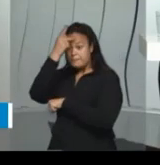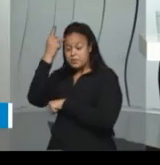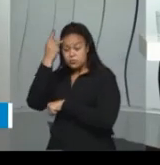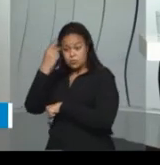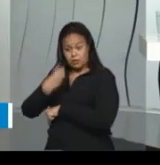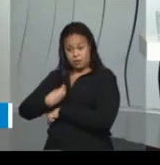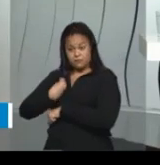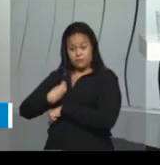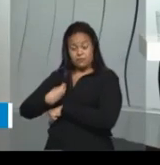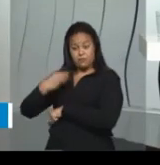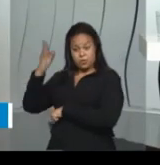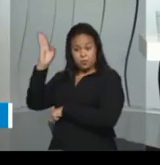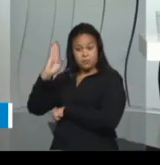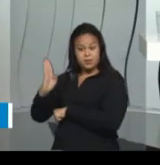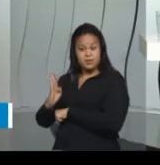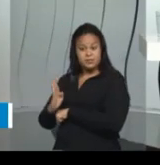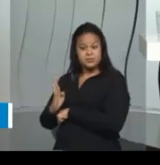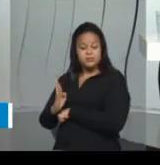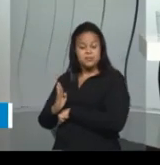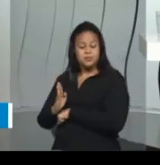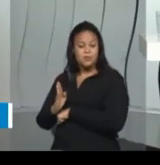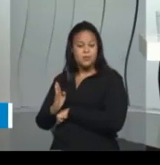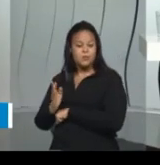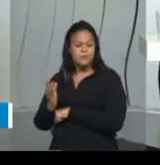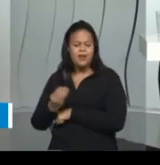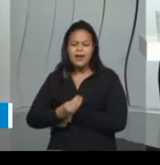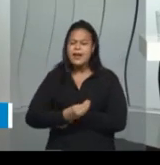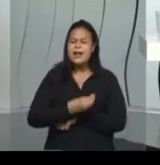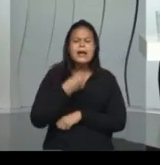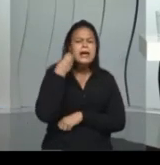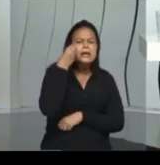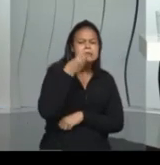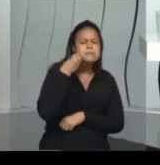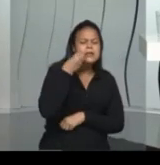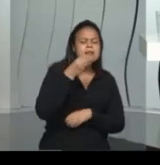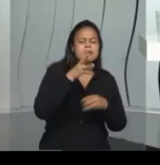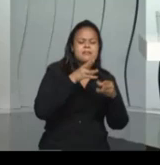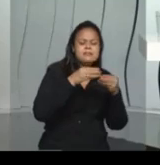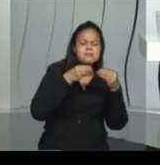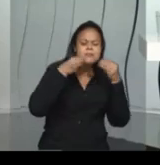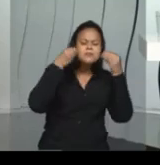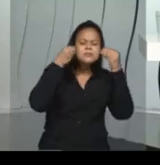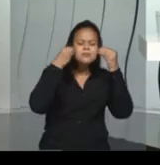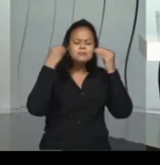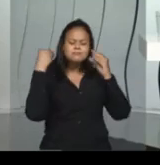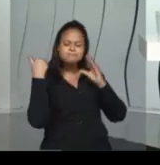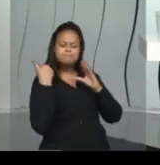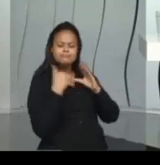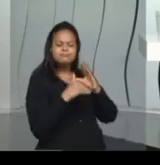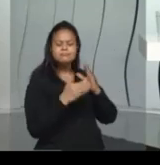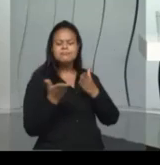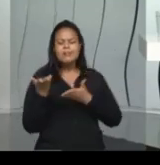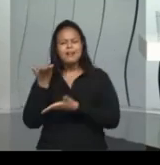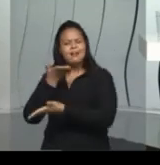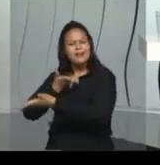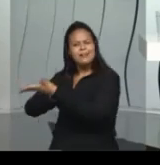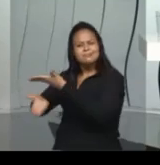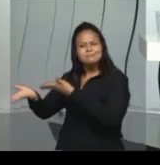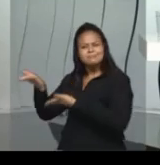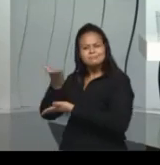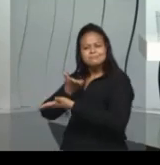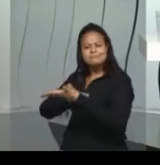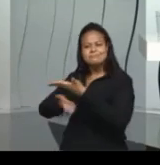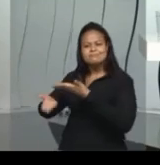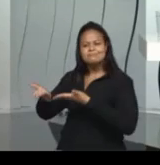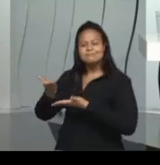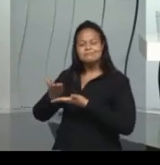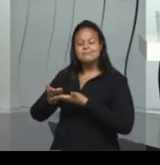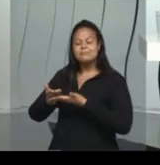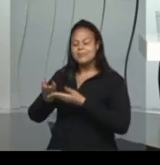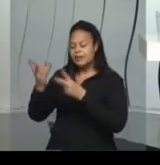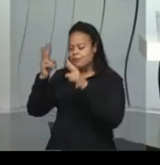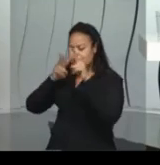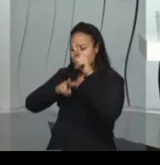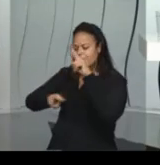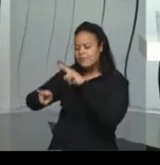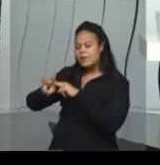de Moçambique e ela escreve pensando em passar essa experiência, essas impressões para a